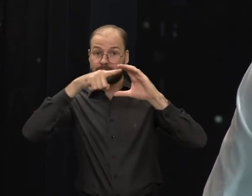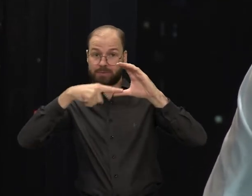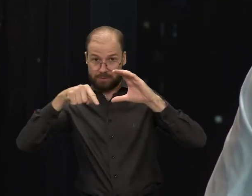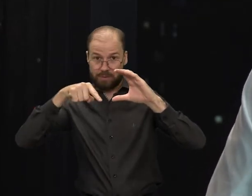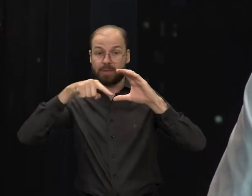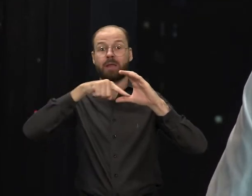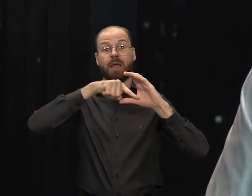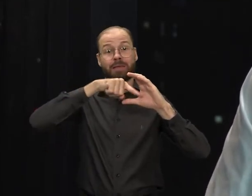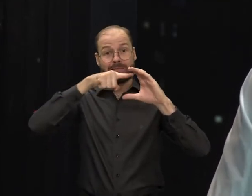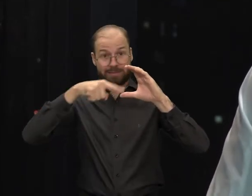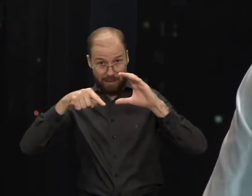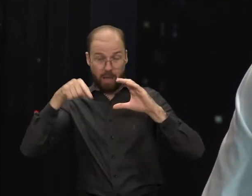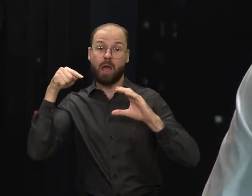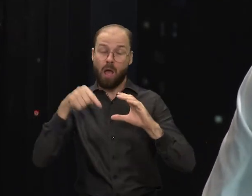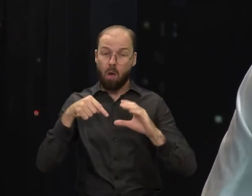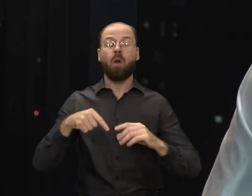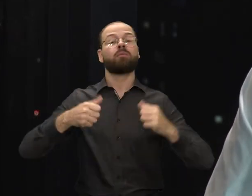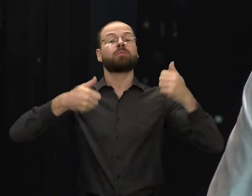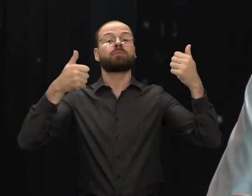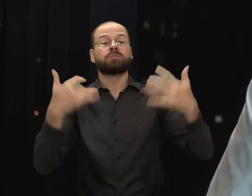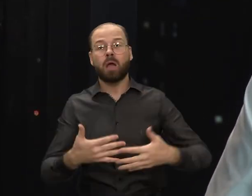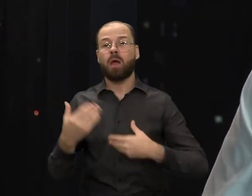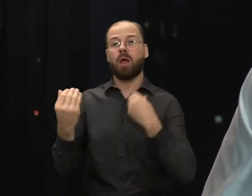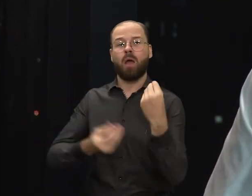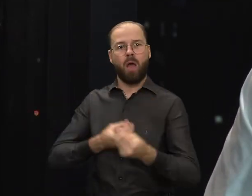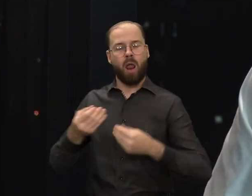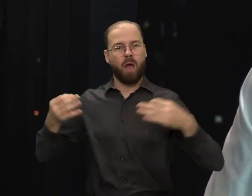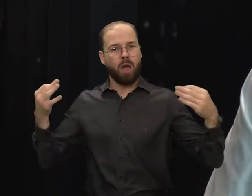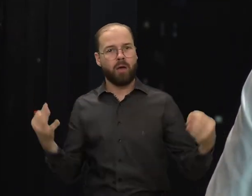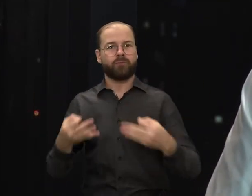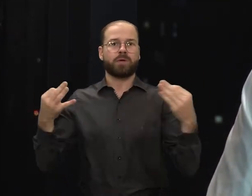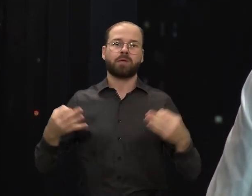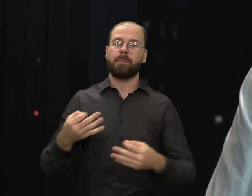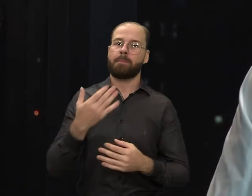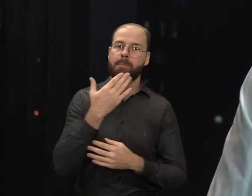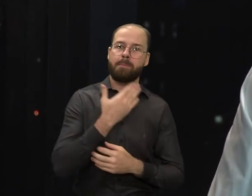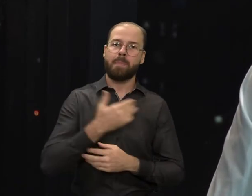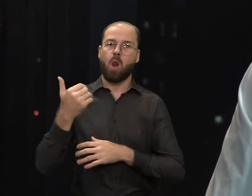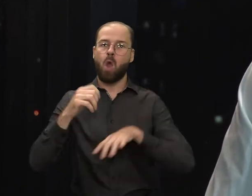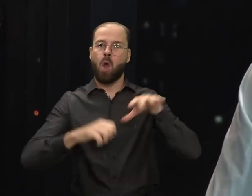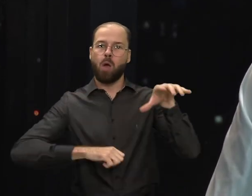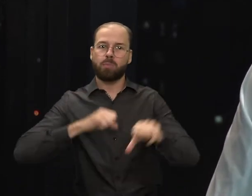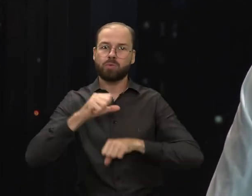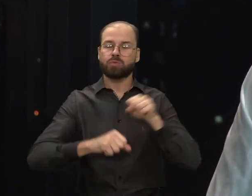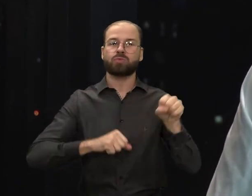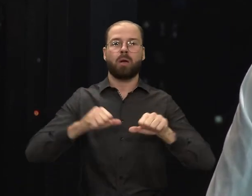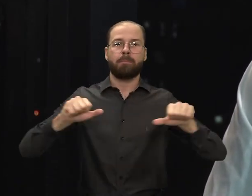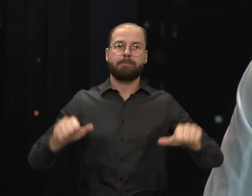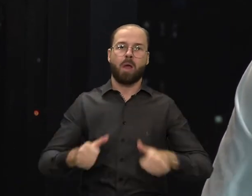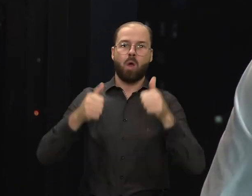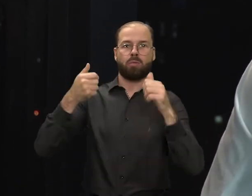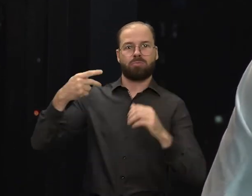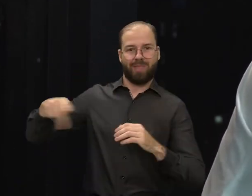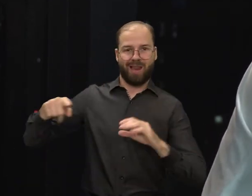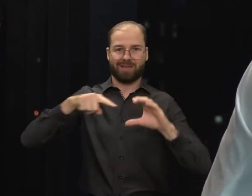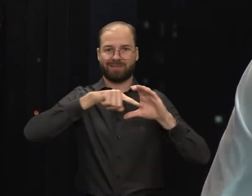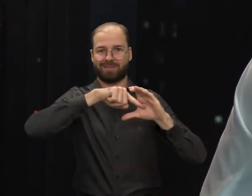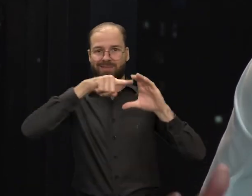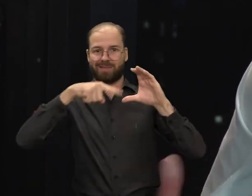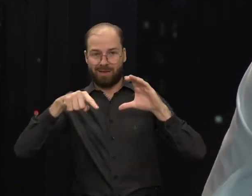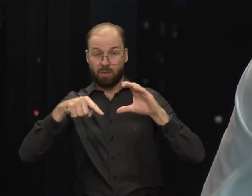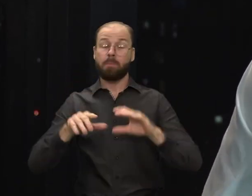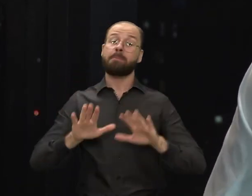fala-se ali, alguns planos falam em buscar eficiência, buscar a melhoria da Saneago, mas